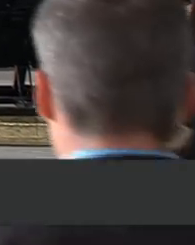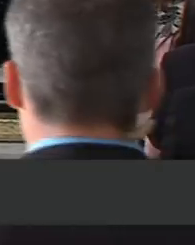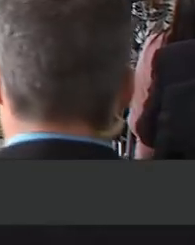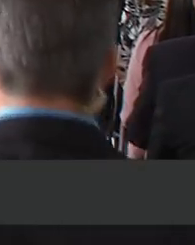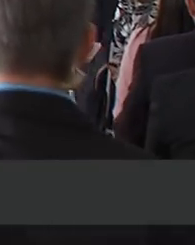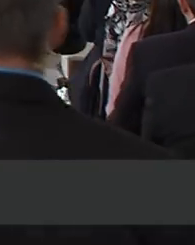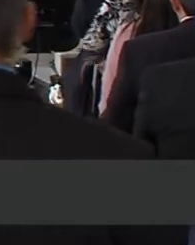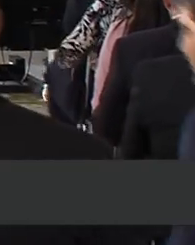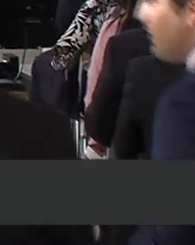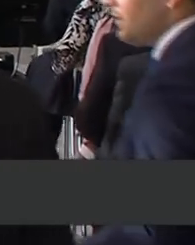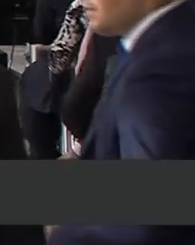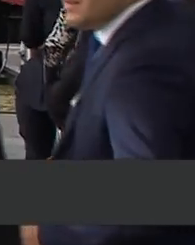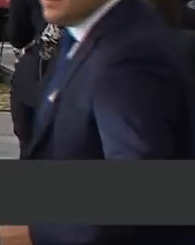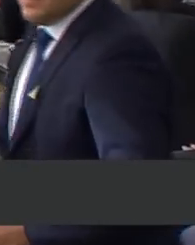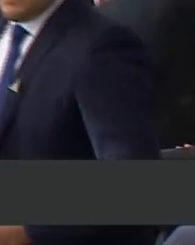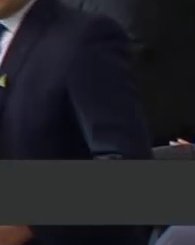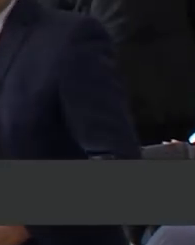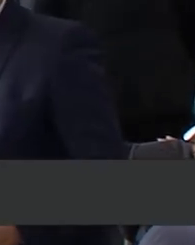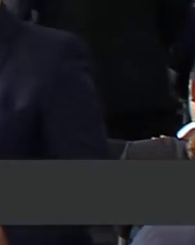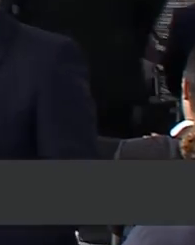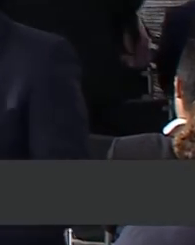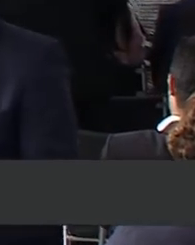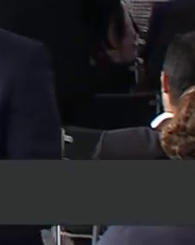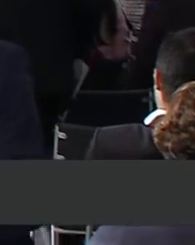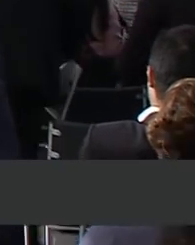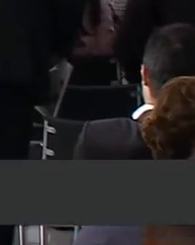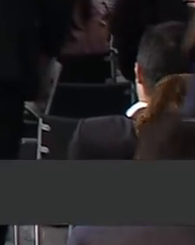Está encerrada esta cerimônia.